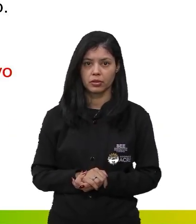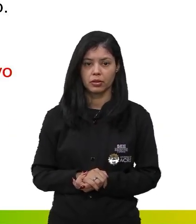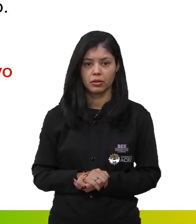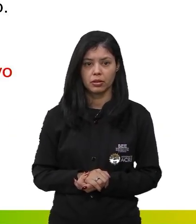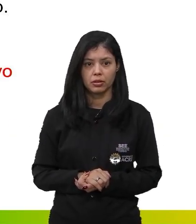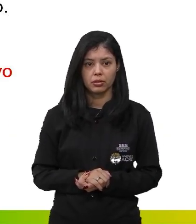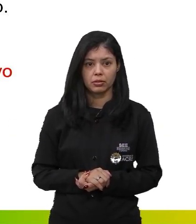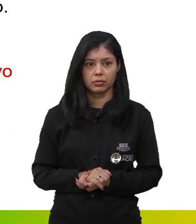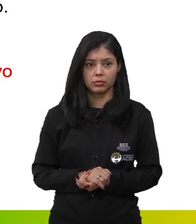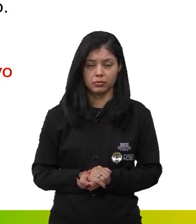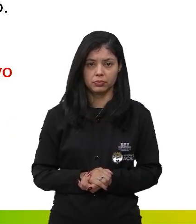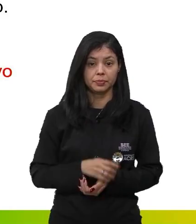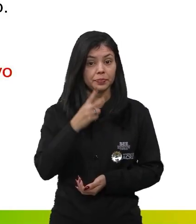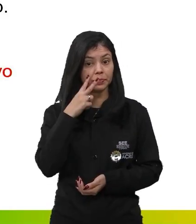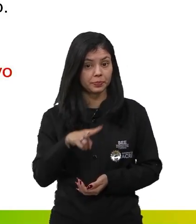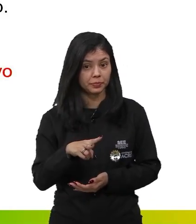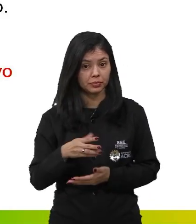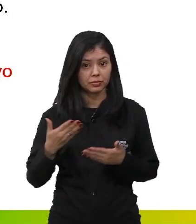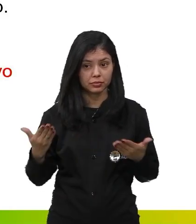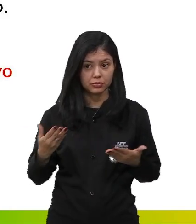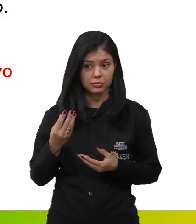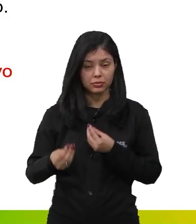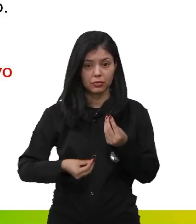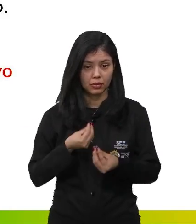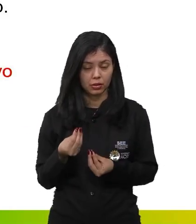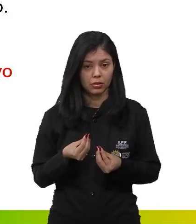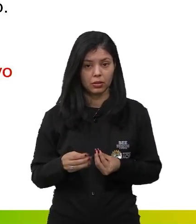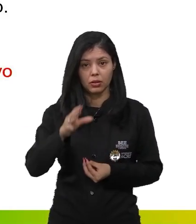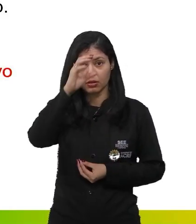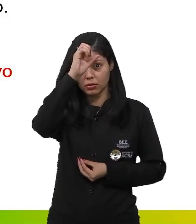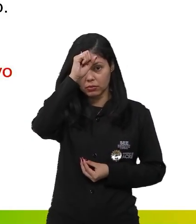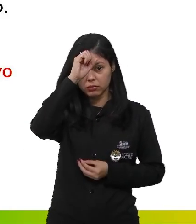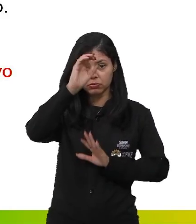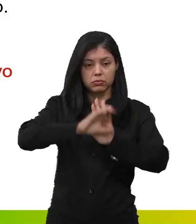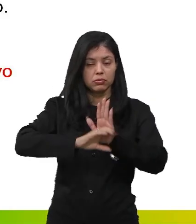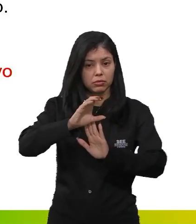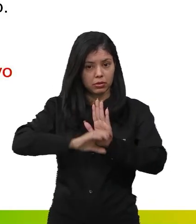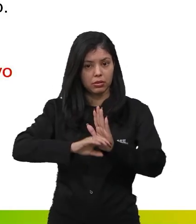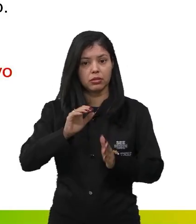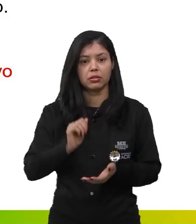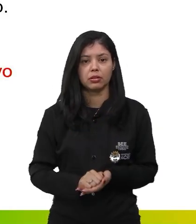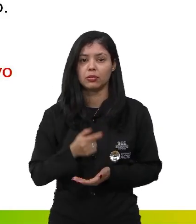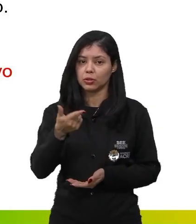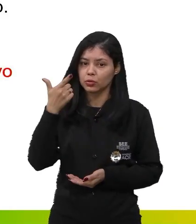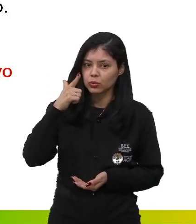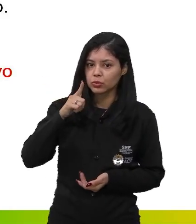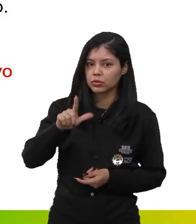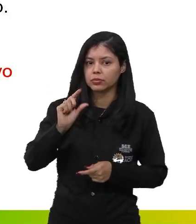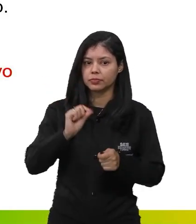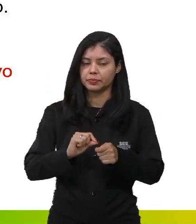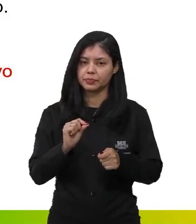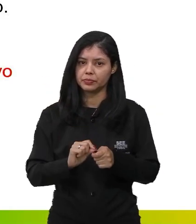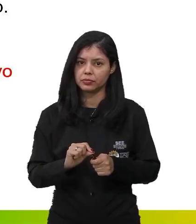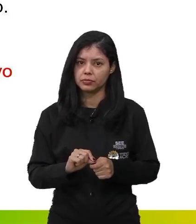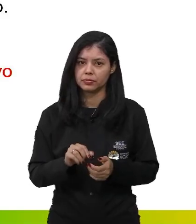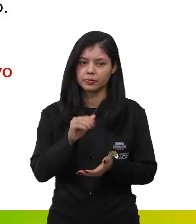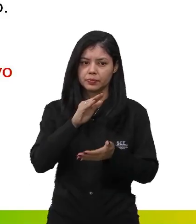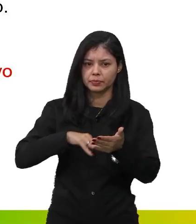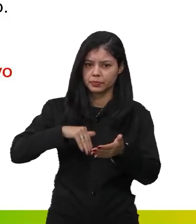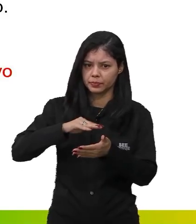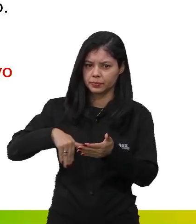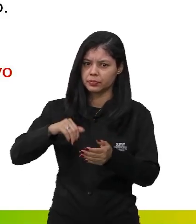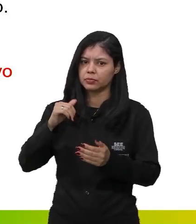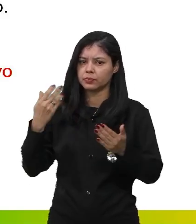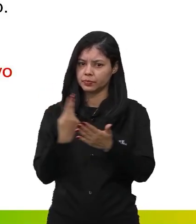Mundo. Tá vendo como, com o conhecimento do conteúdo, você consegue fazer uma